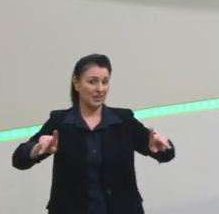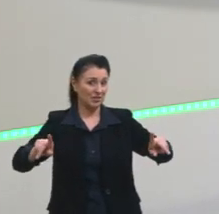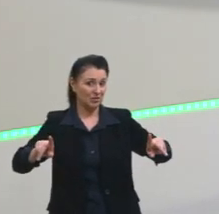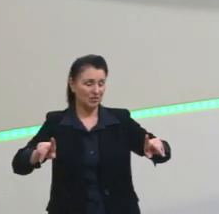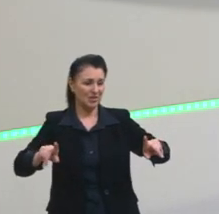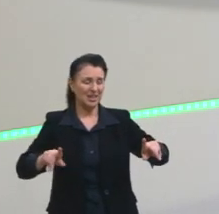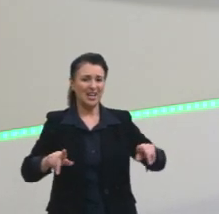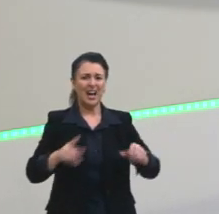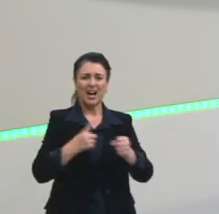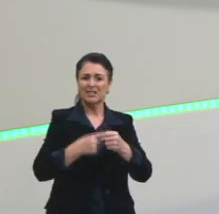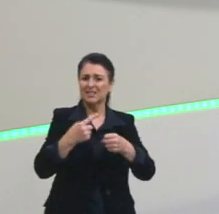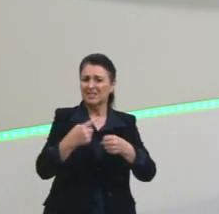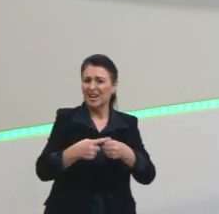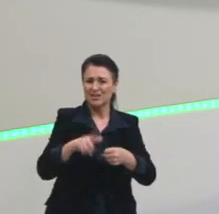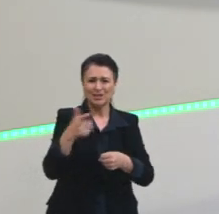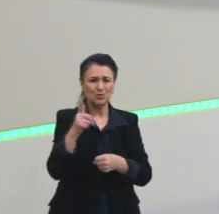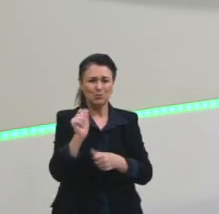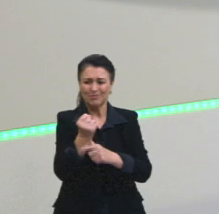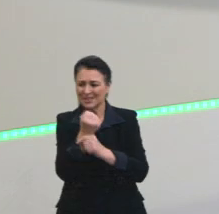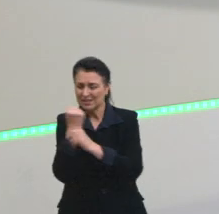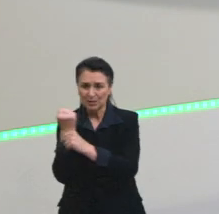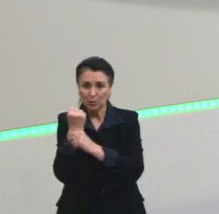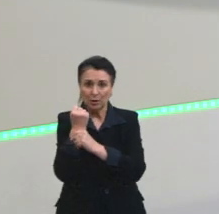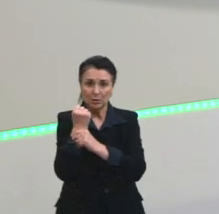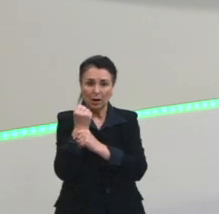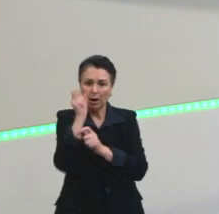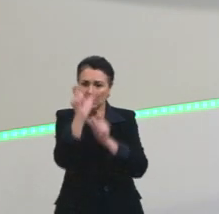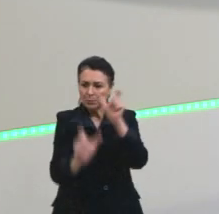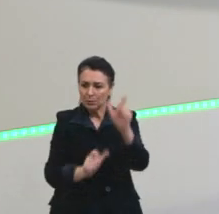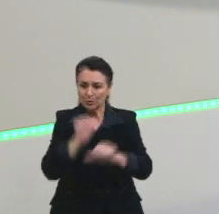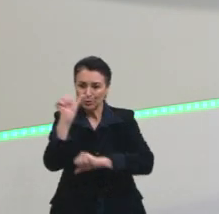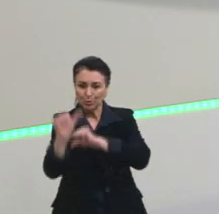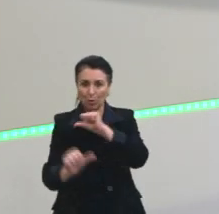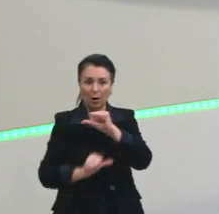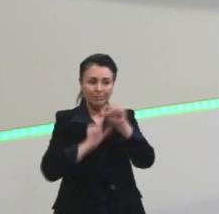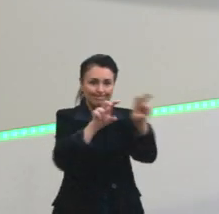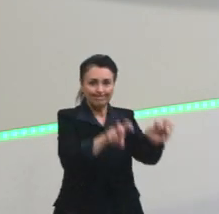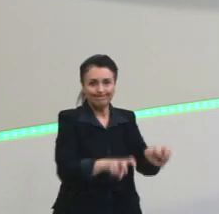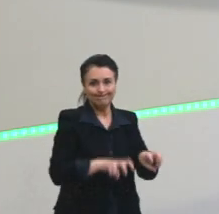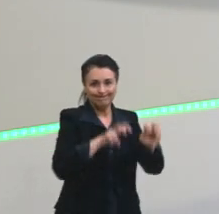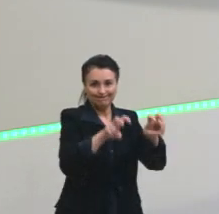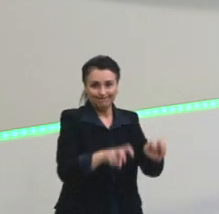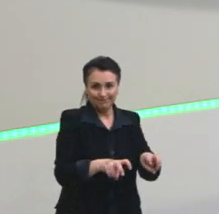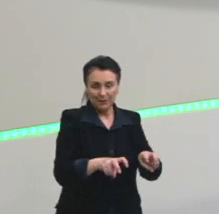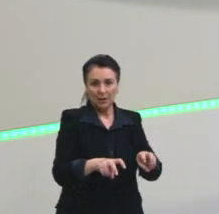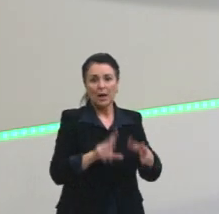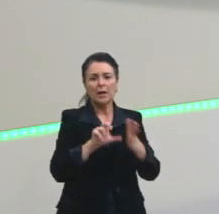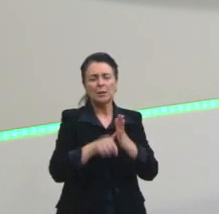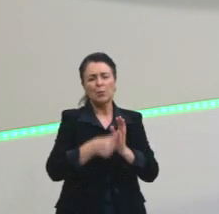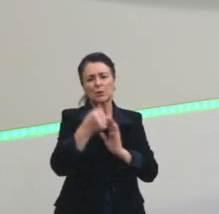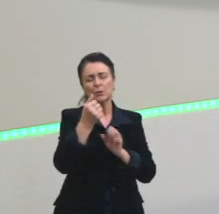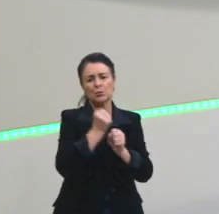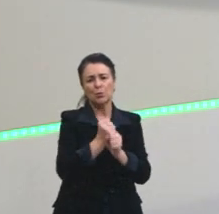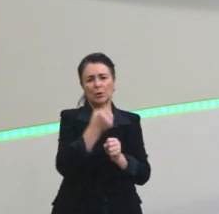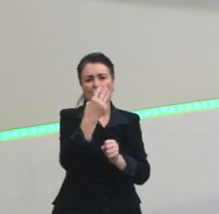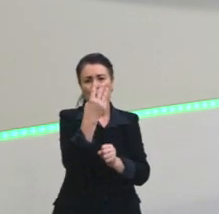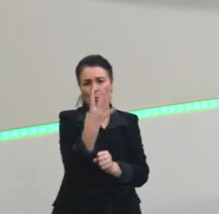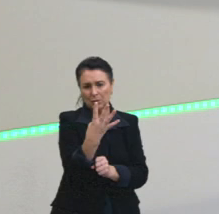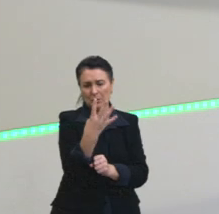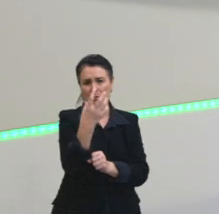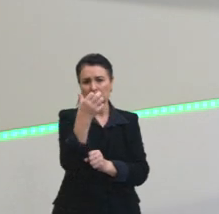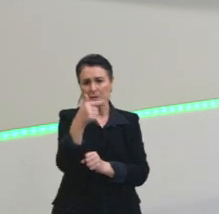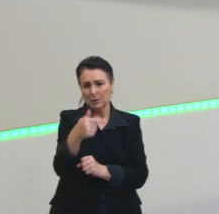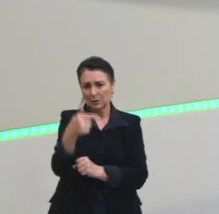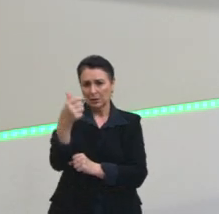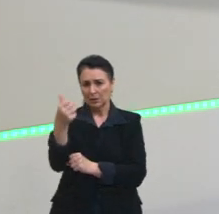figuras para se viver e as pessoas começaram a migrar para o campo Pouco a Pouco Até que em 476 depois de